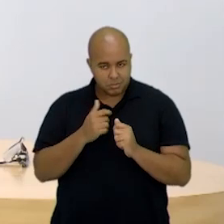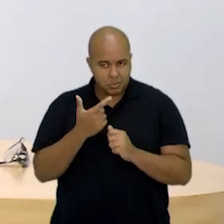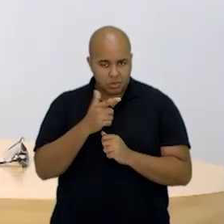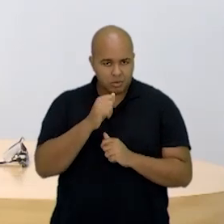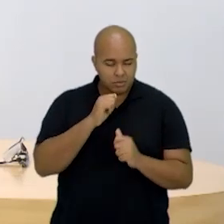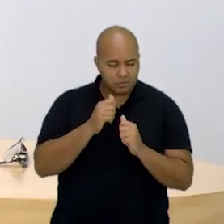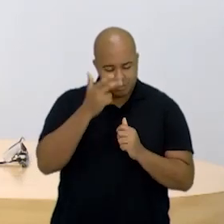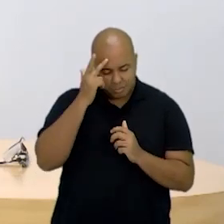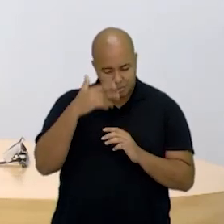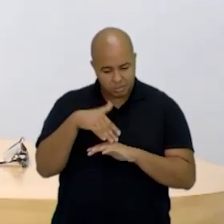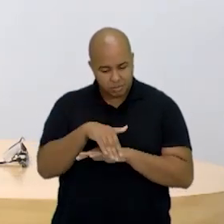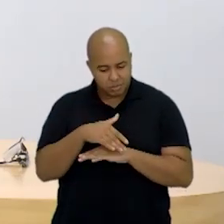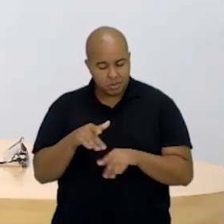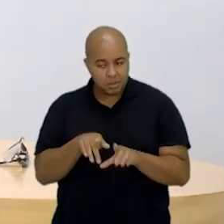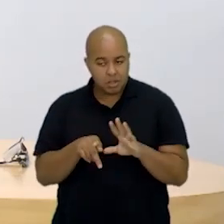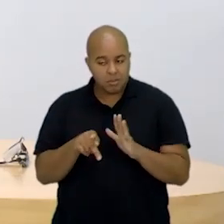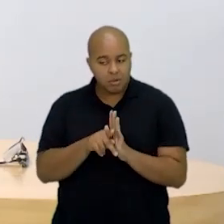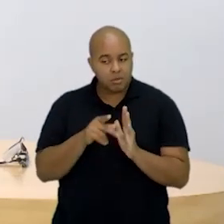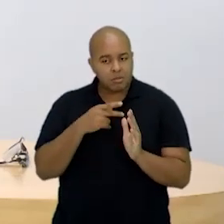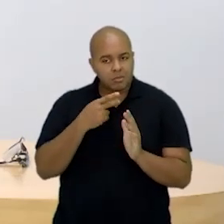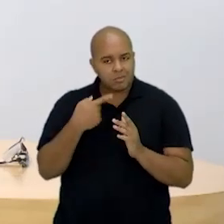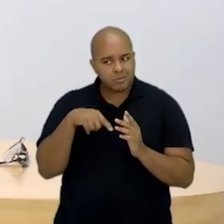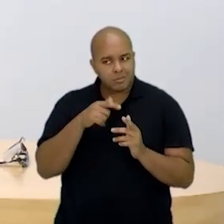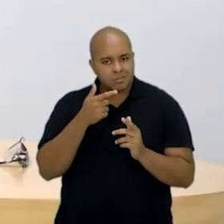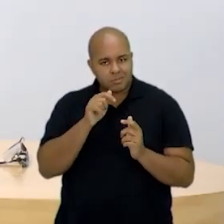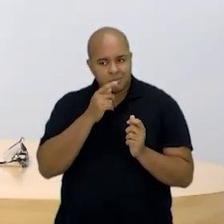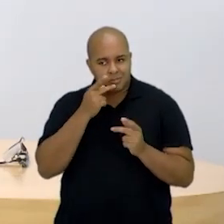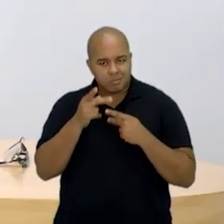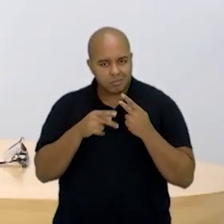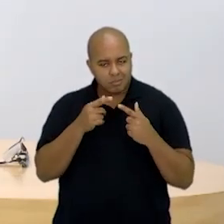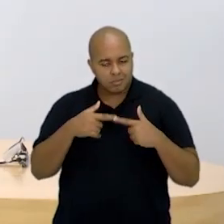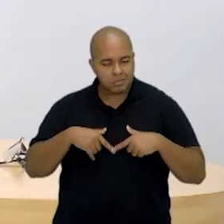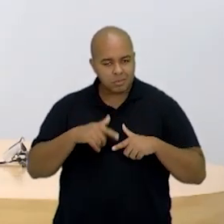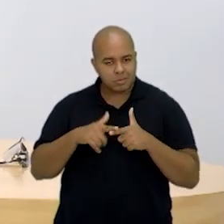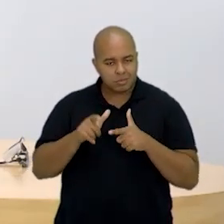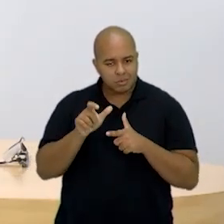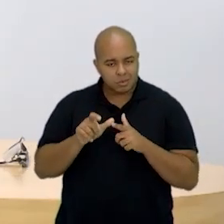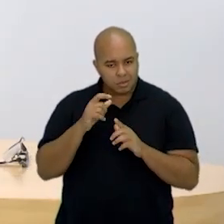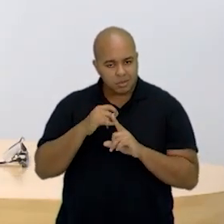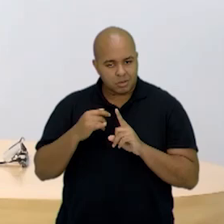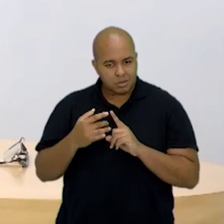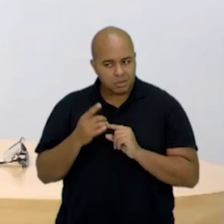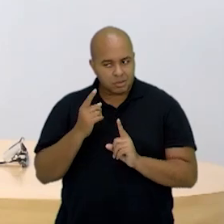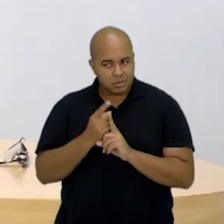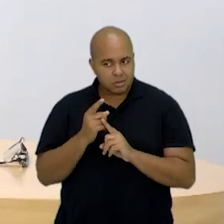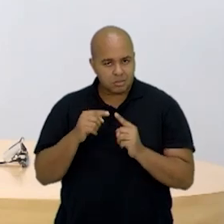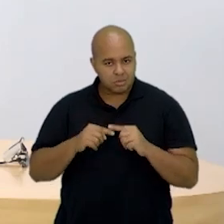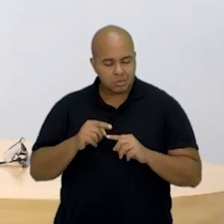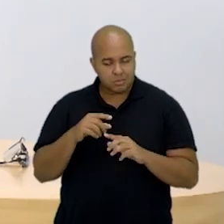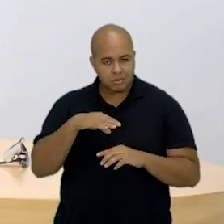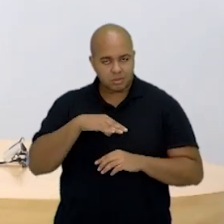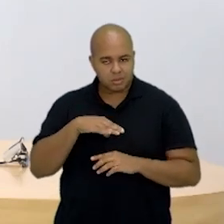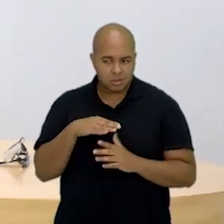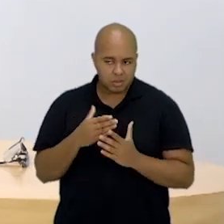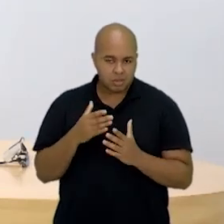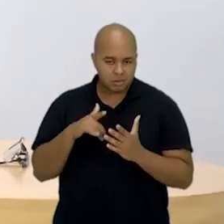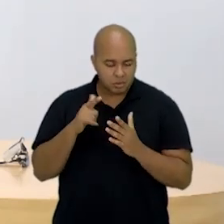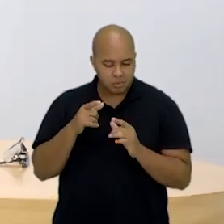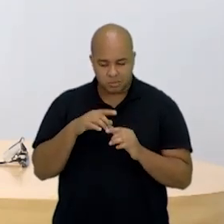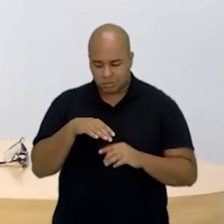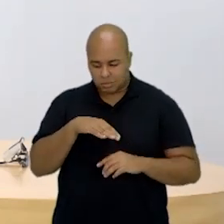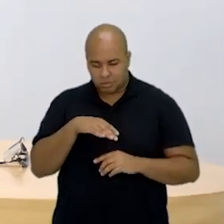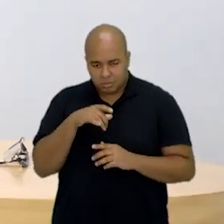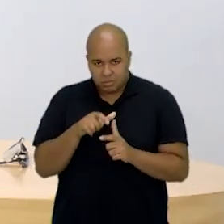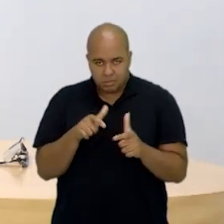outras pessoas na rua para falar dessas coisas desses problemas sociais que atingem uma cidade normalmente uma cidade